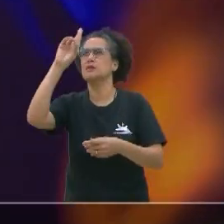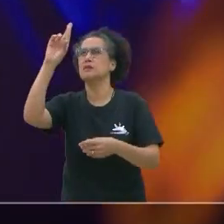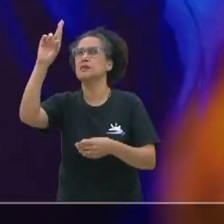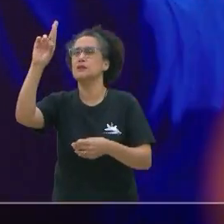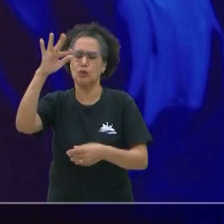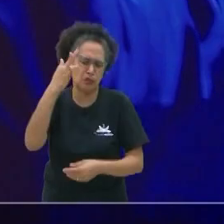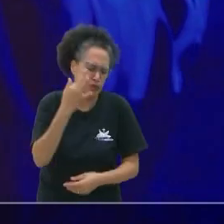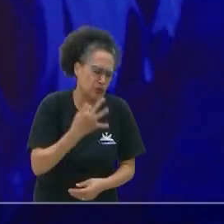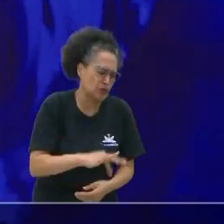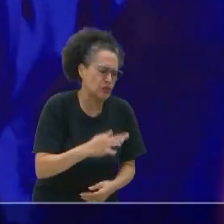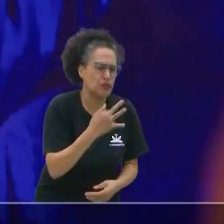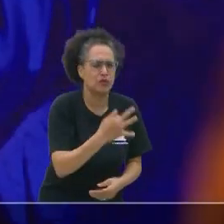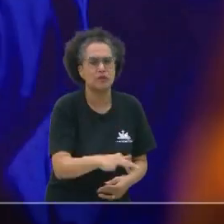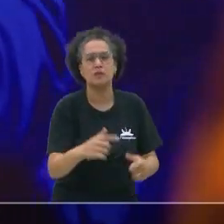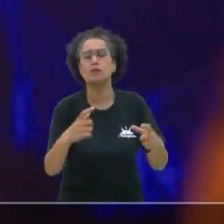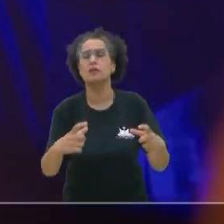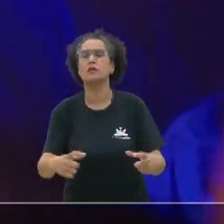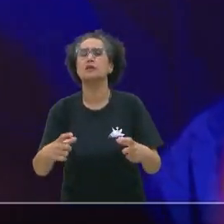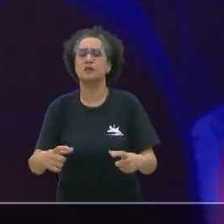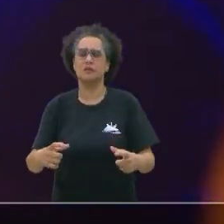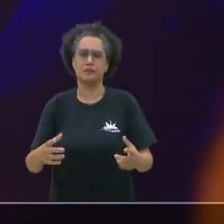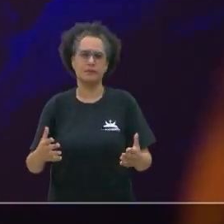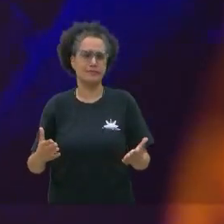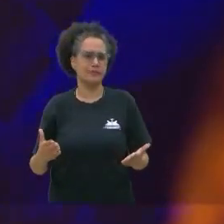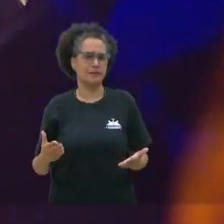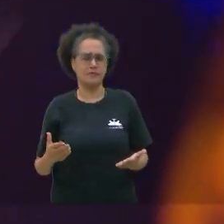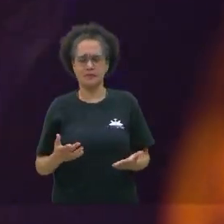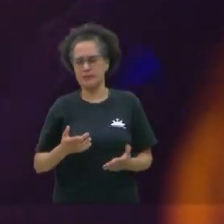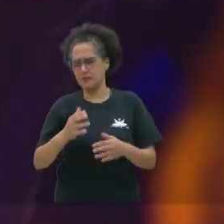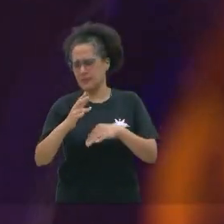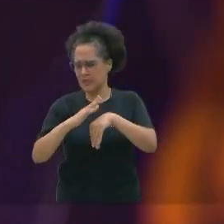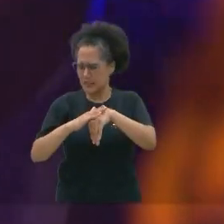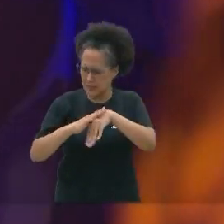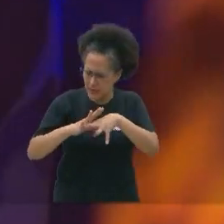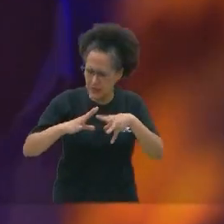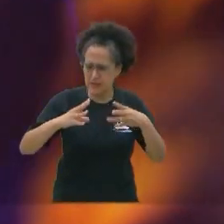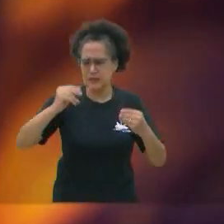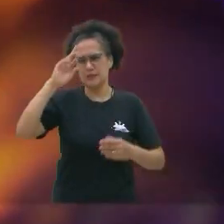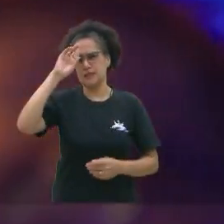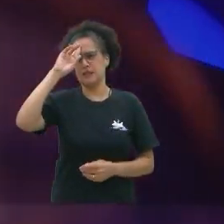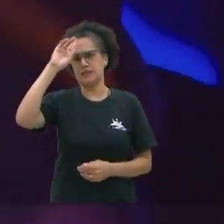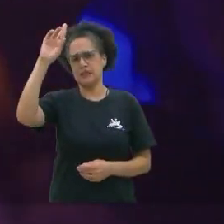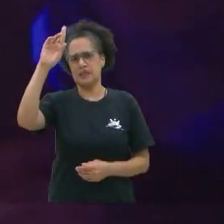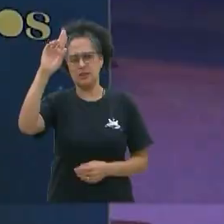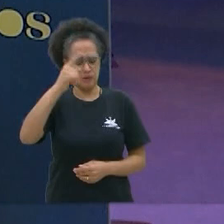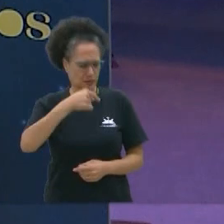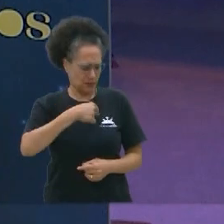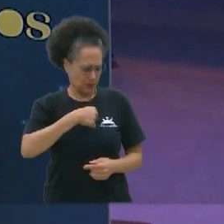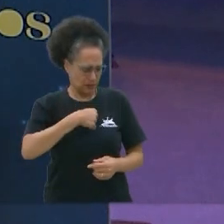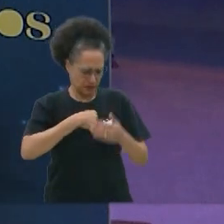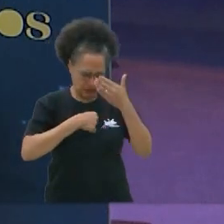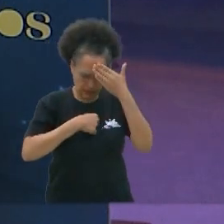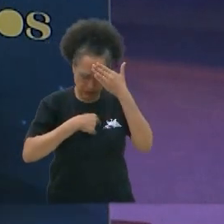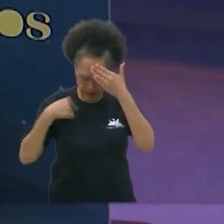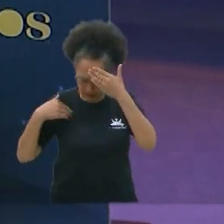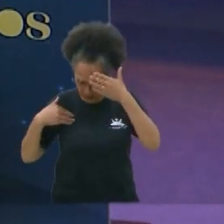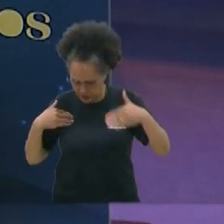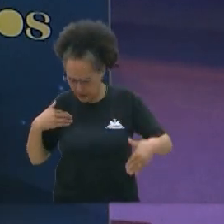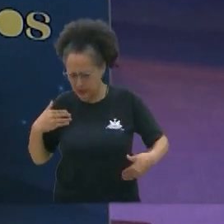dói. Cura, Senhor, bem aqui. Cura, Senhor.